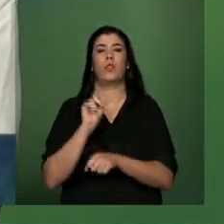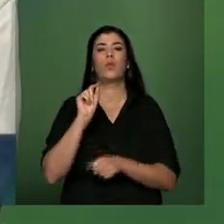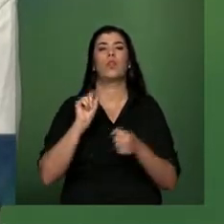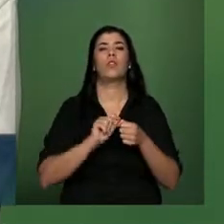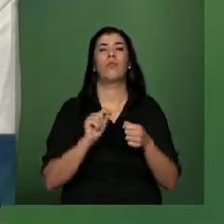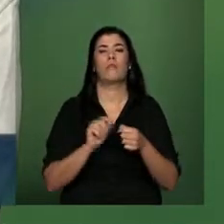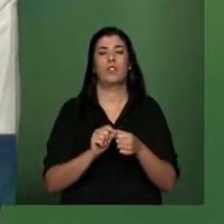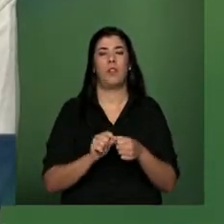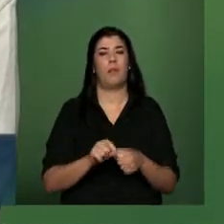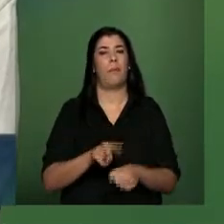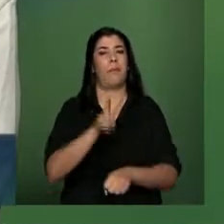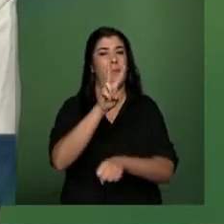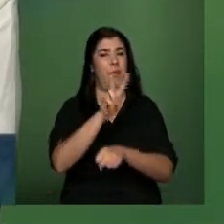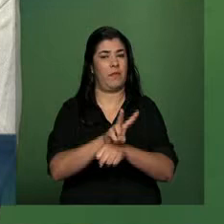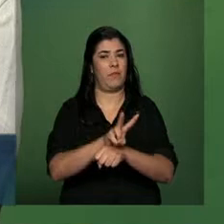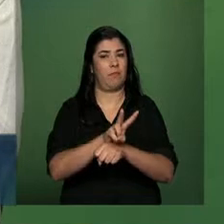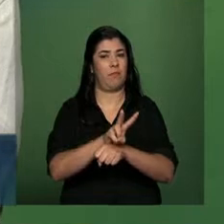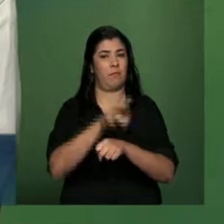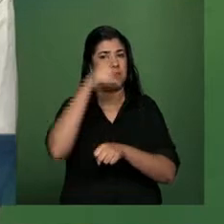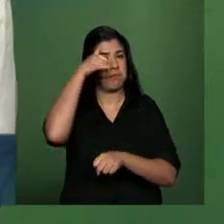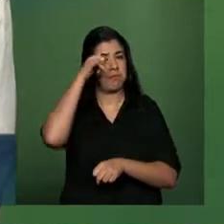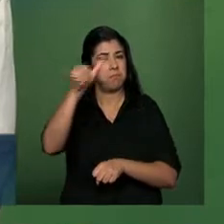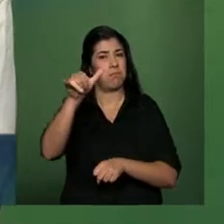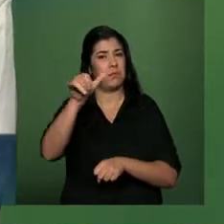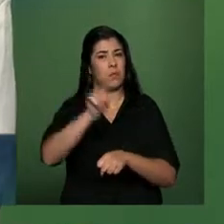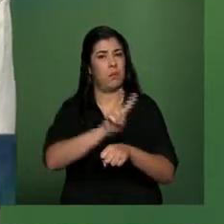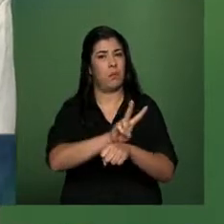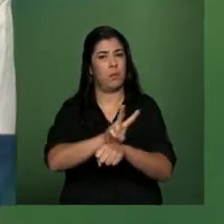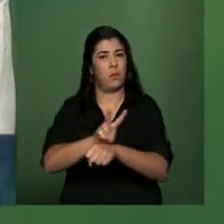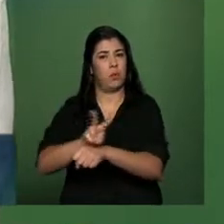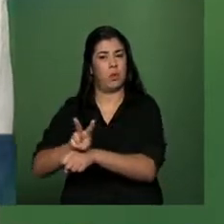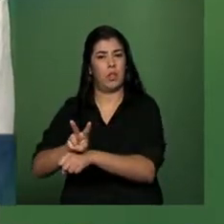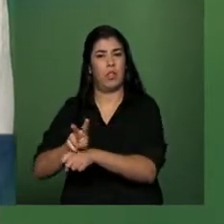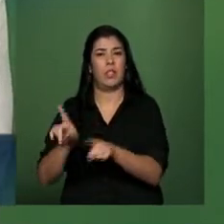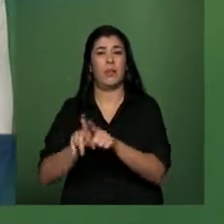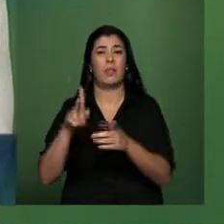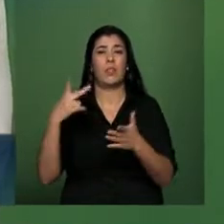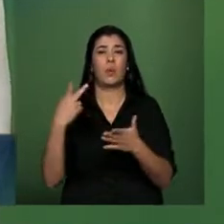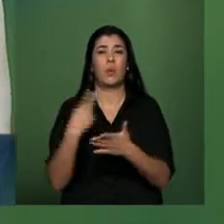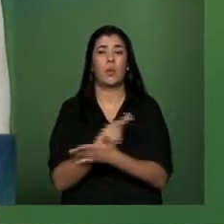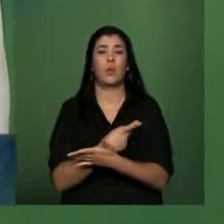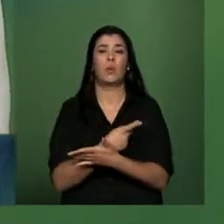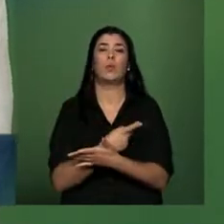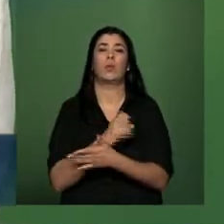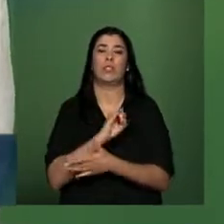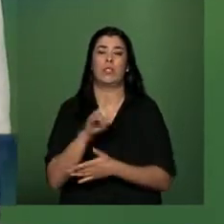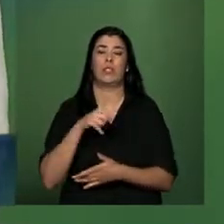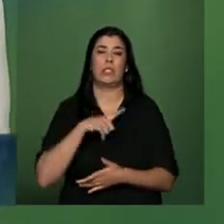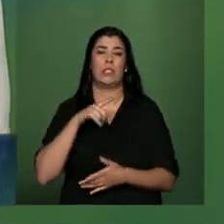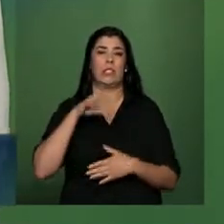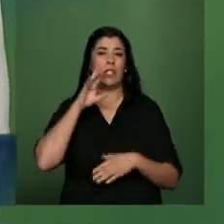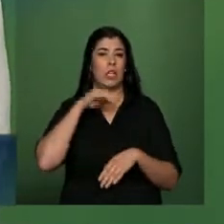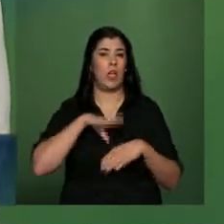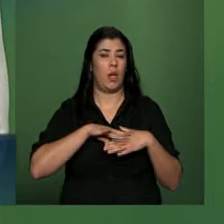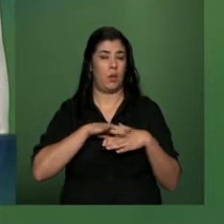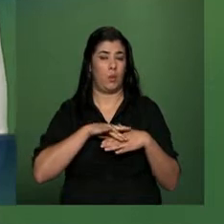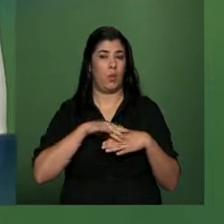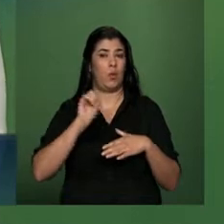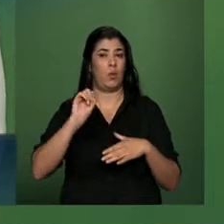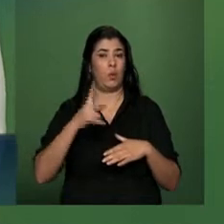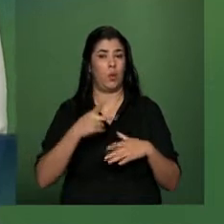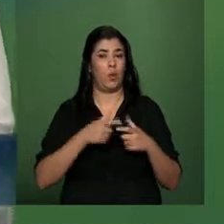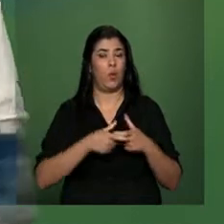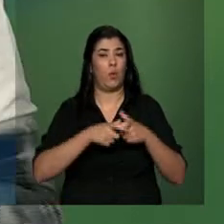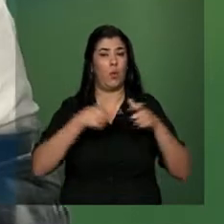prevenção, do monitoramento e da atuação em caso de um risco iminente, ou em caso de efetivar esse